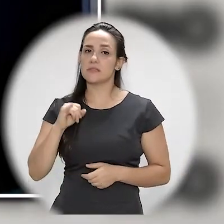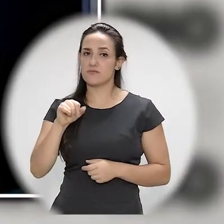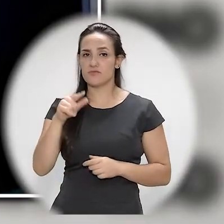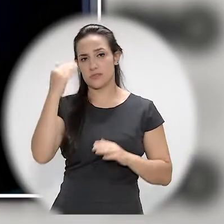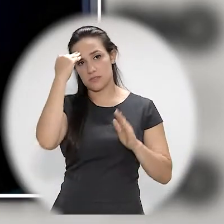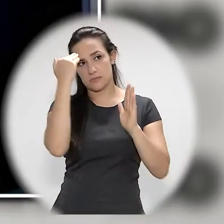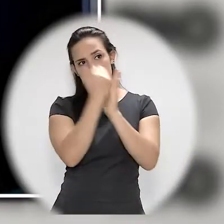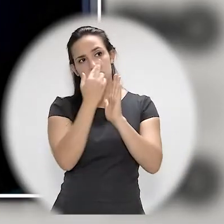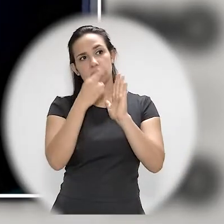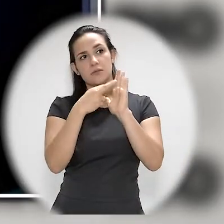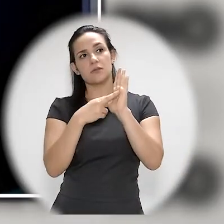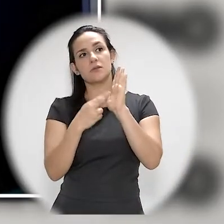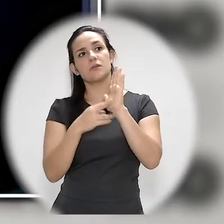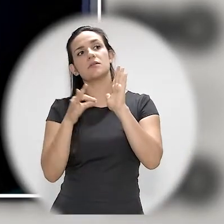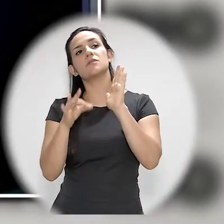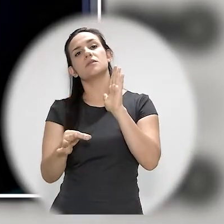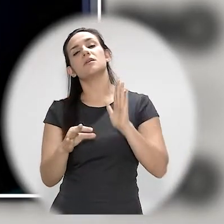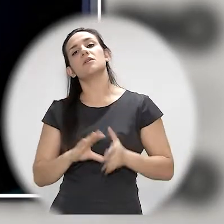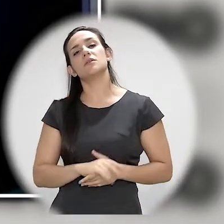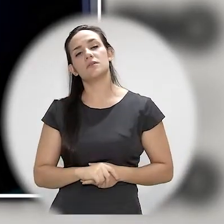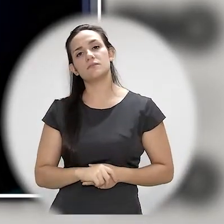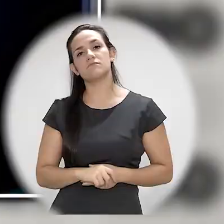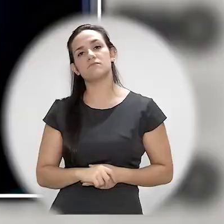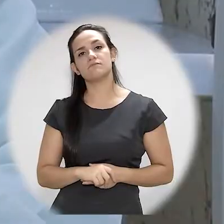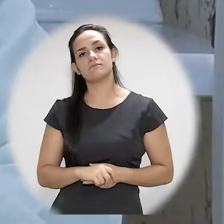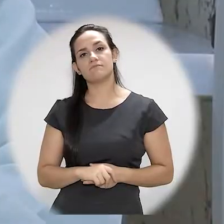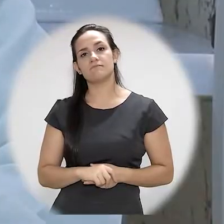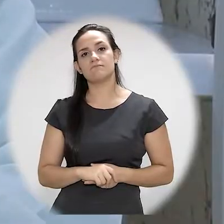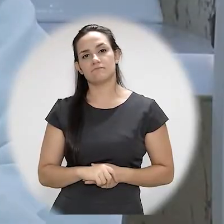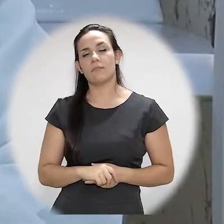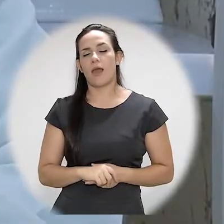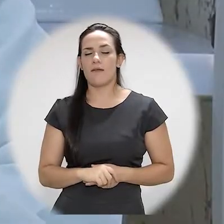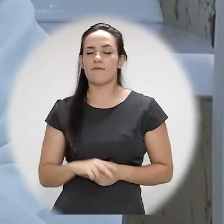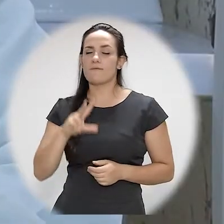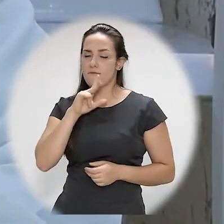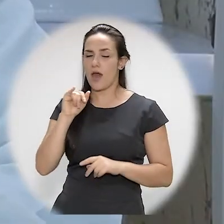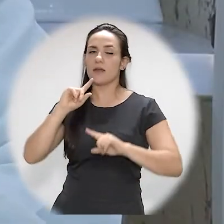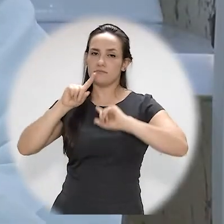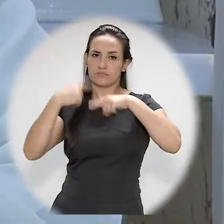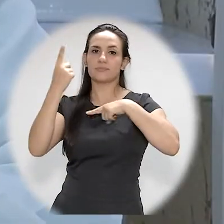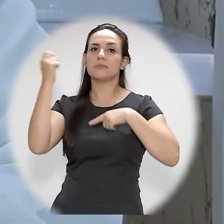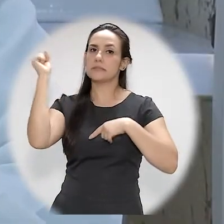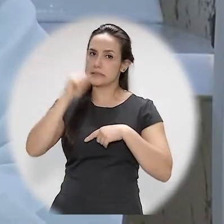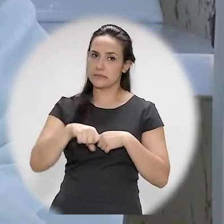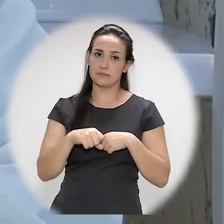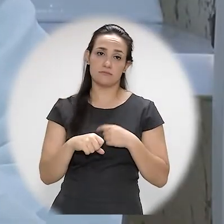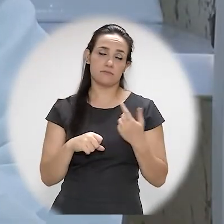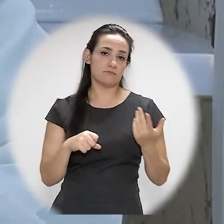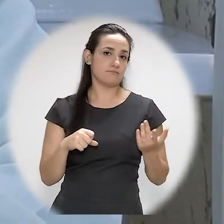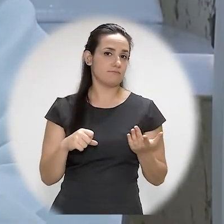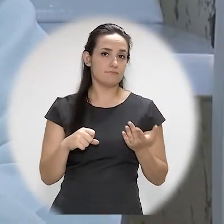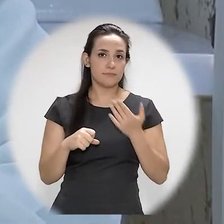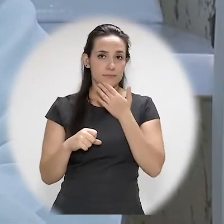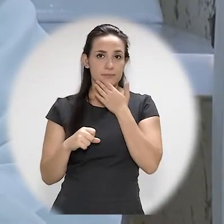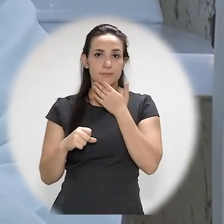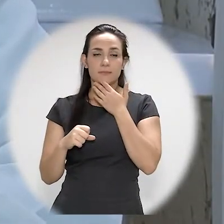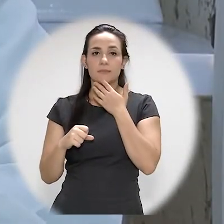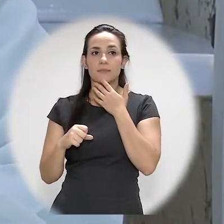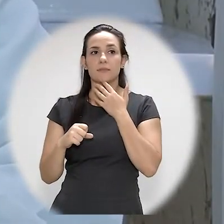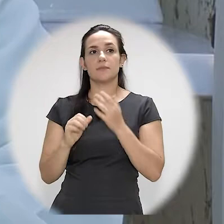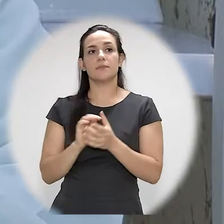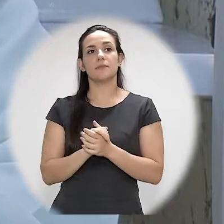gente sabe que se seguir protocolo, seguir direitinho, a tendência é conseguir superar ou